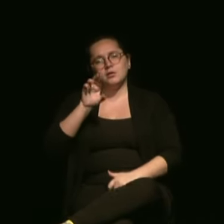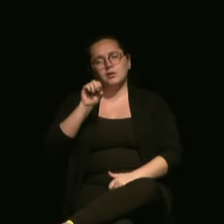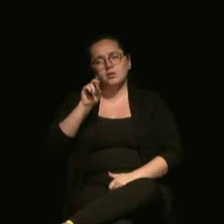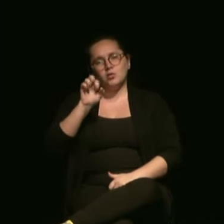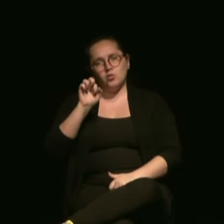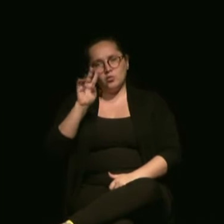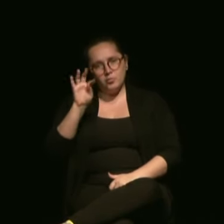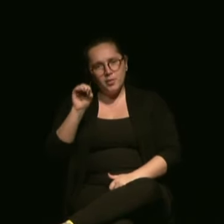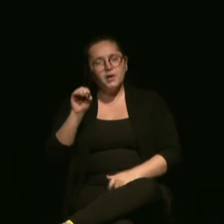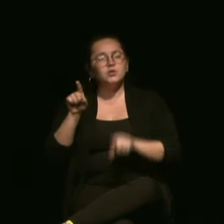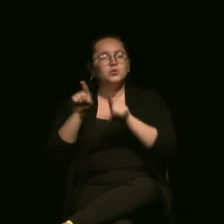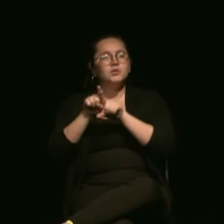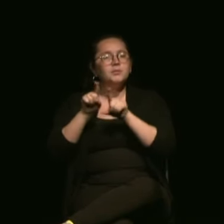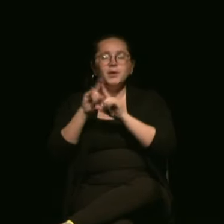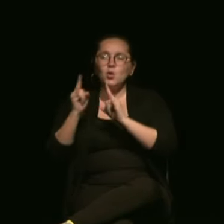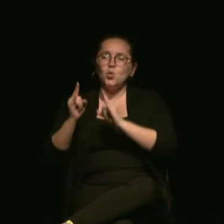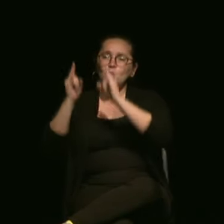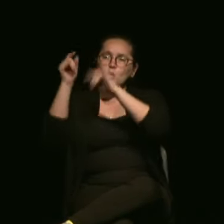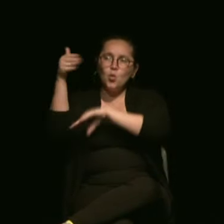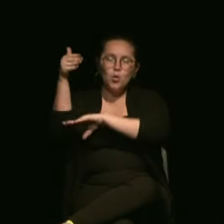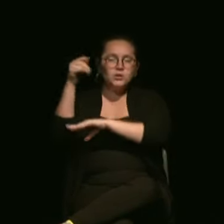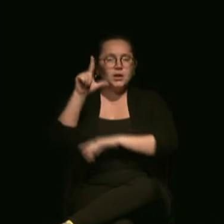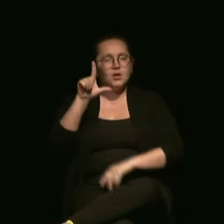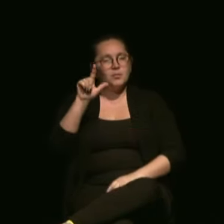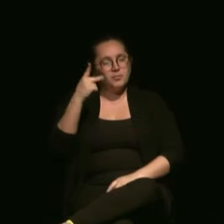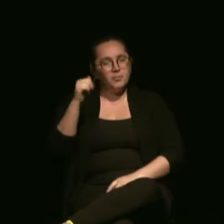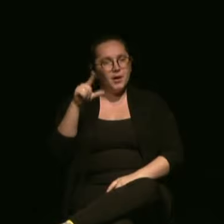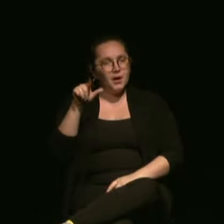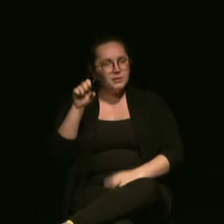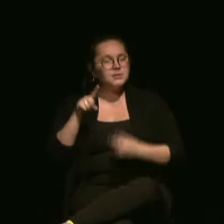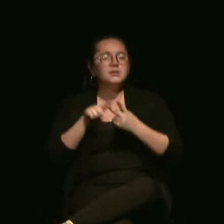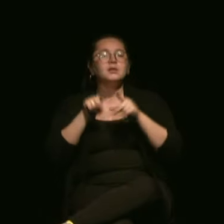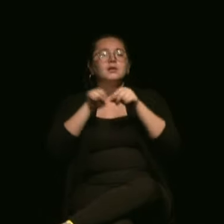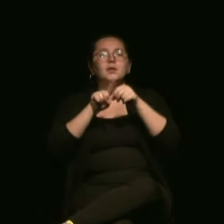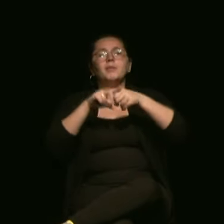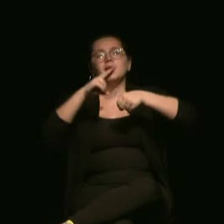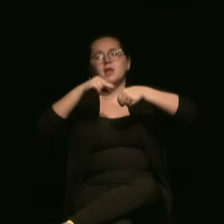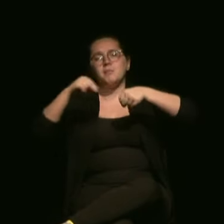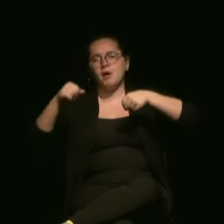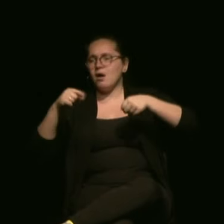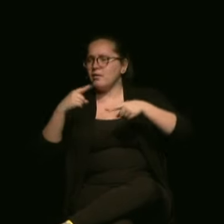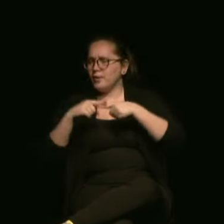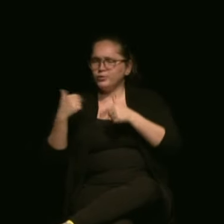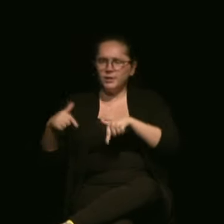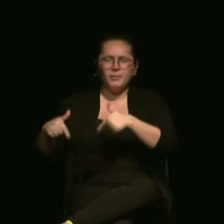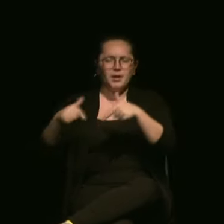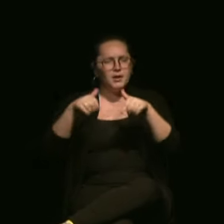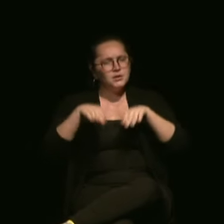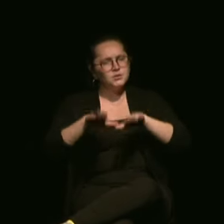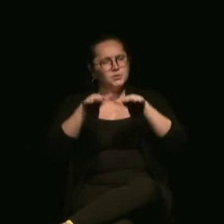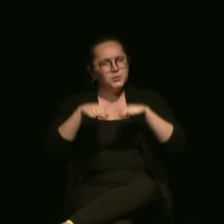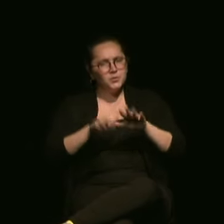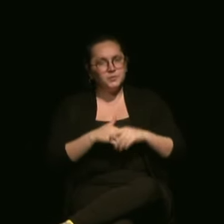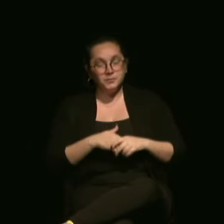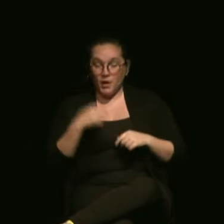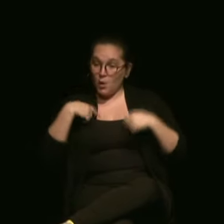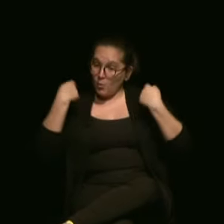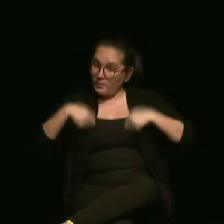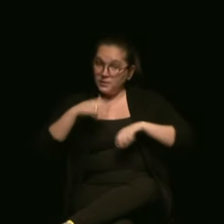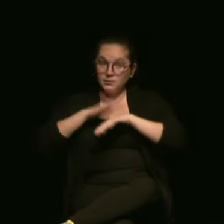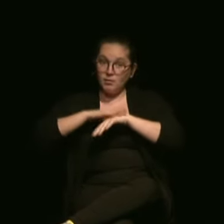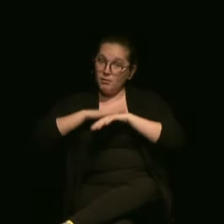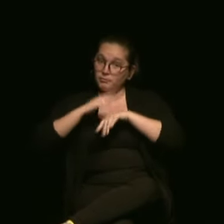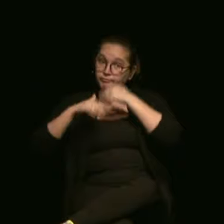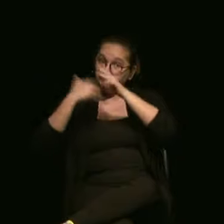Otton, Palace Hotel, família da Niemeyer. Então, eu tive que me desenvolver,